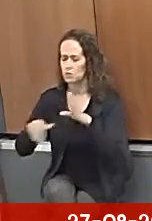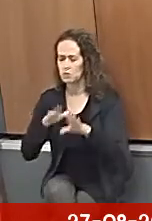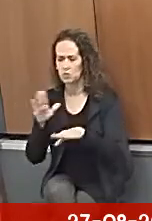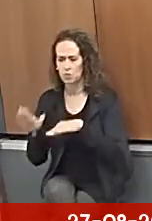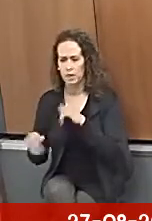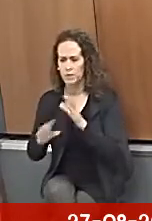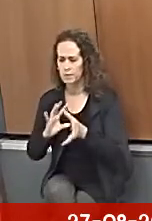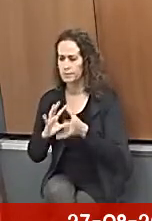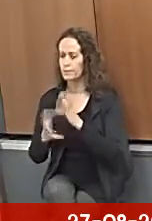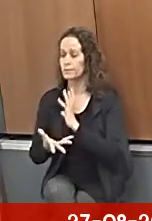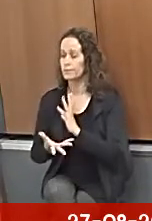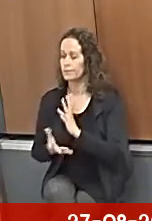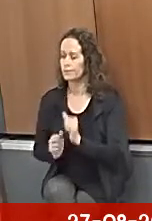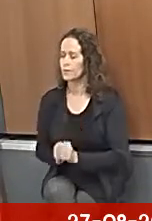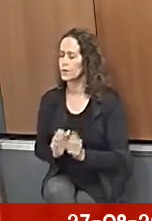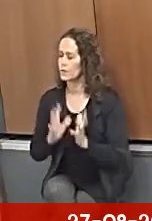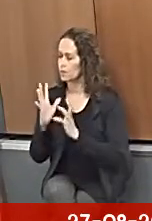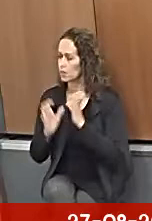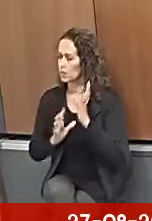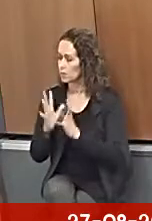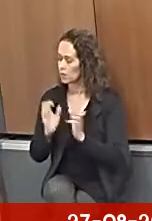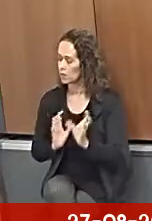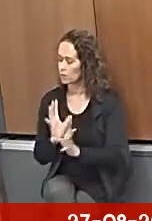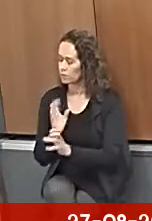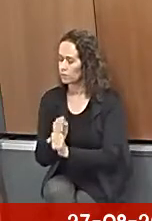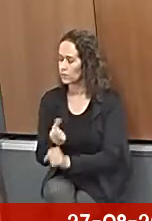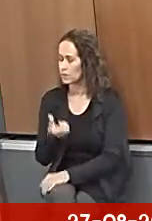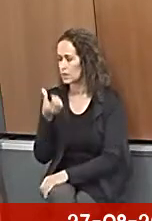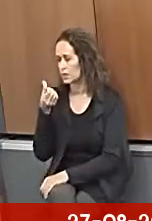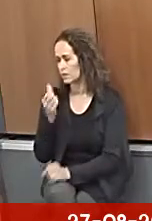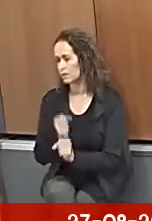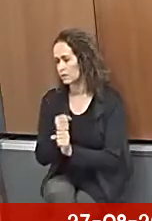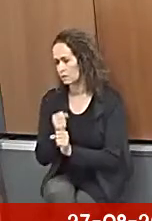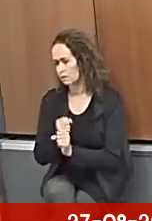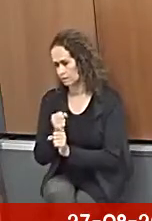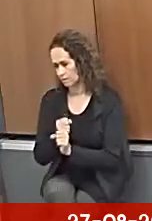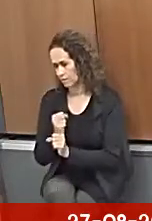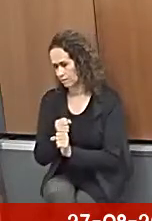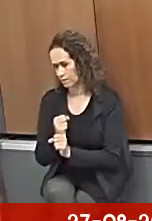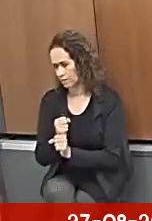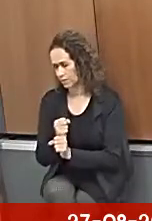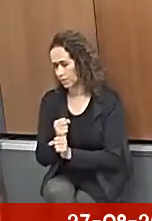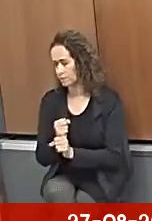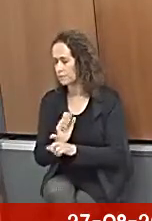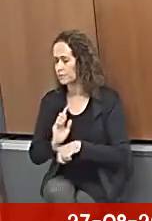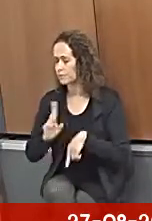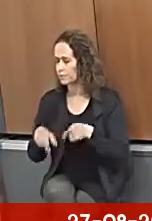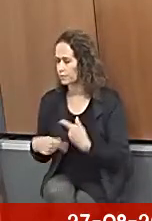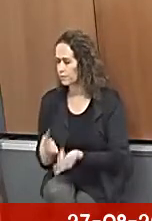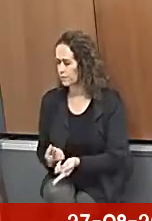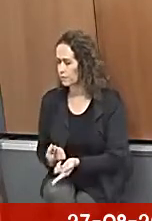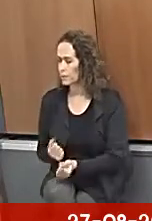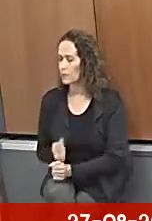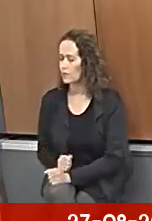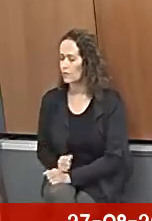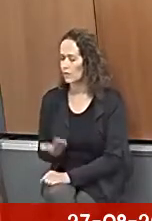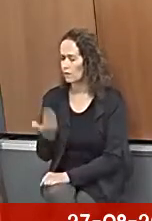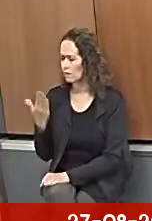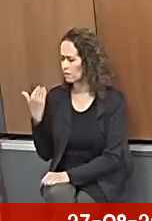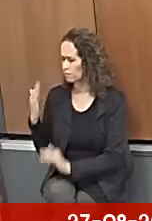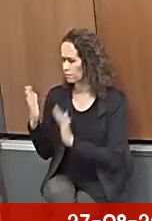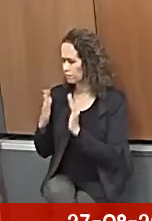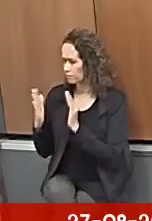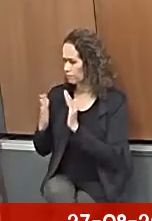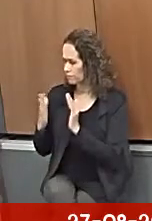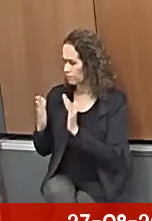essa briga foram foram seis anos de de briga e aí não sinais lá na época o